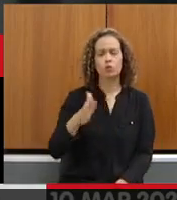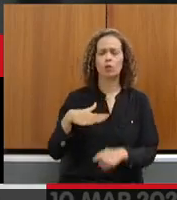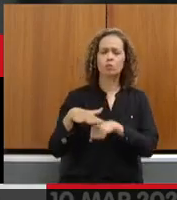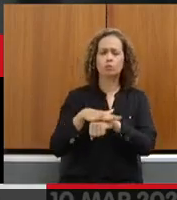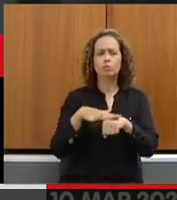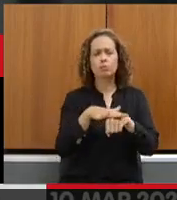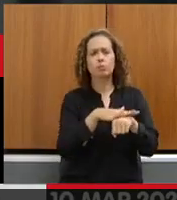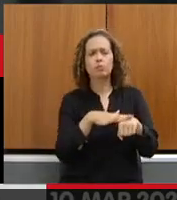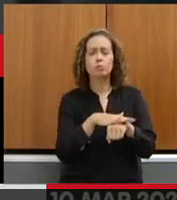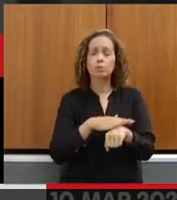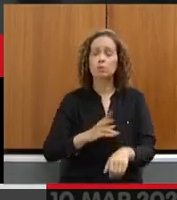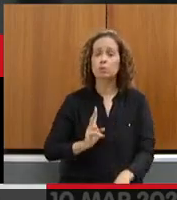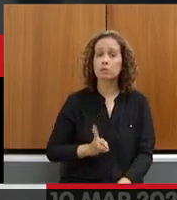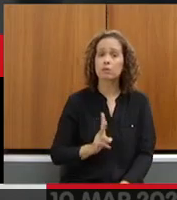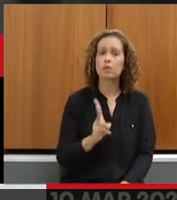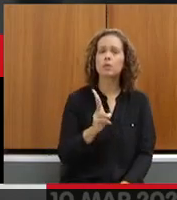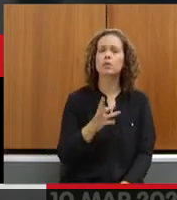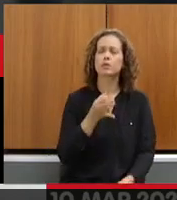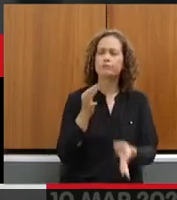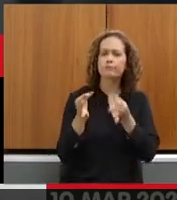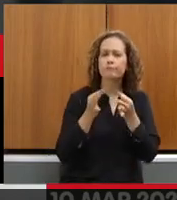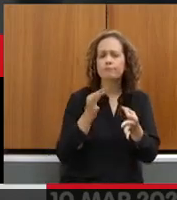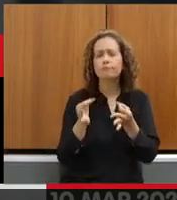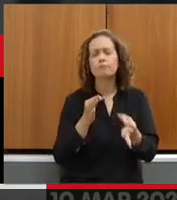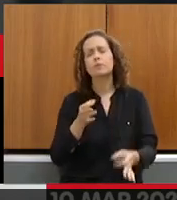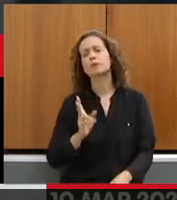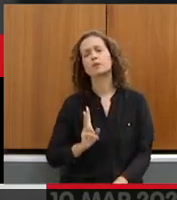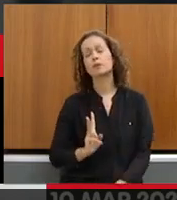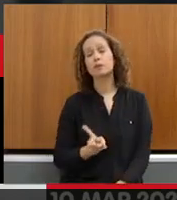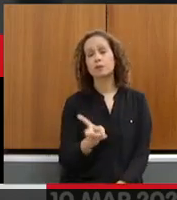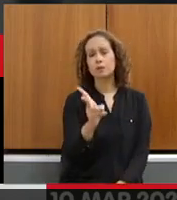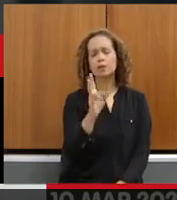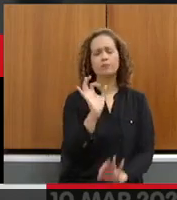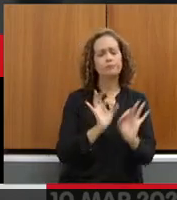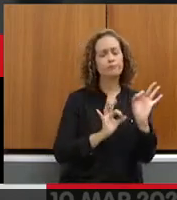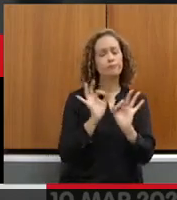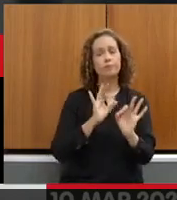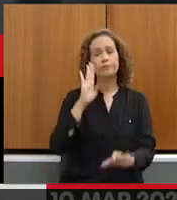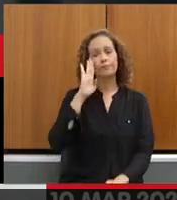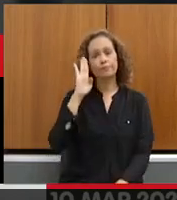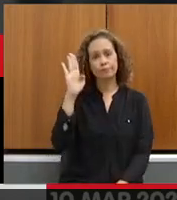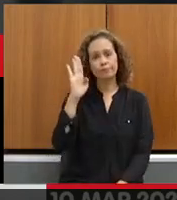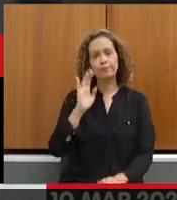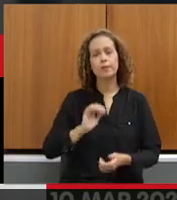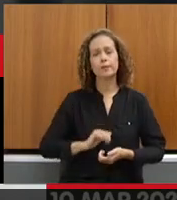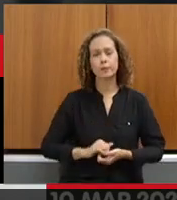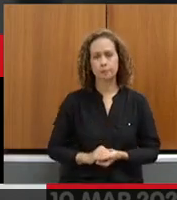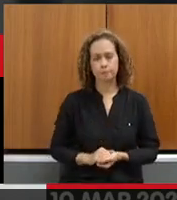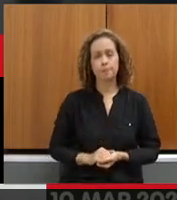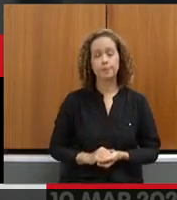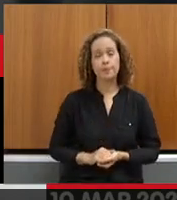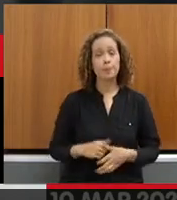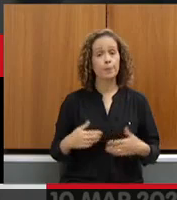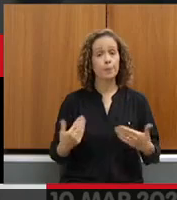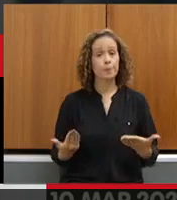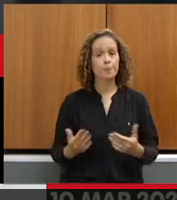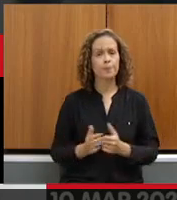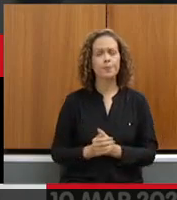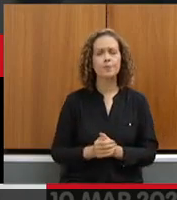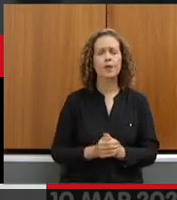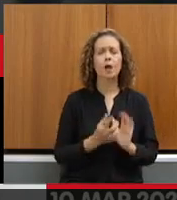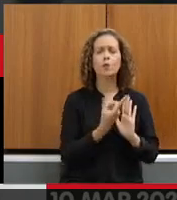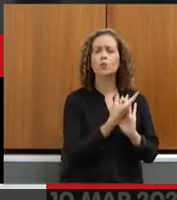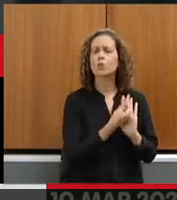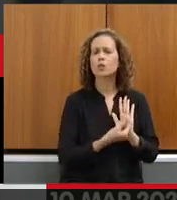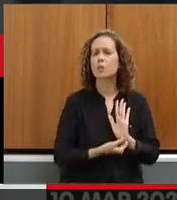todas elas tem que seguir todo um trâmite que é fundamental em relação a investimento